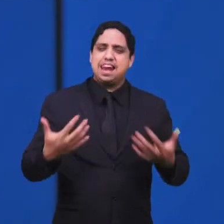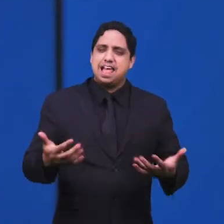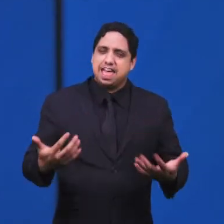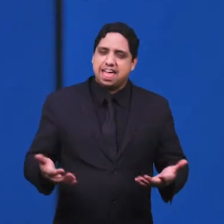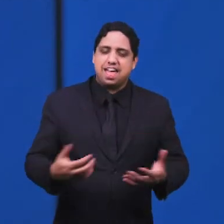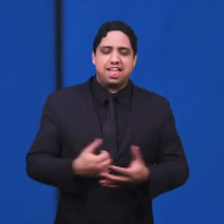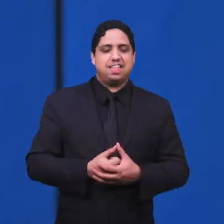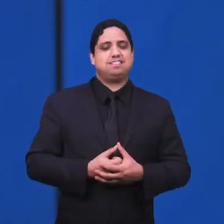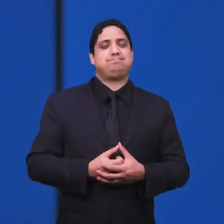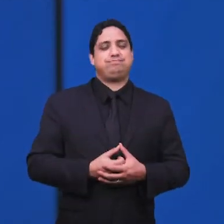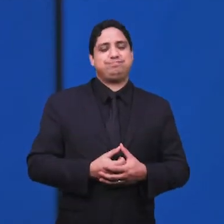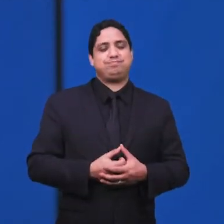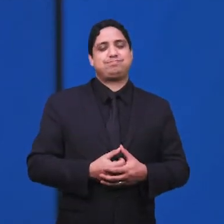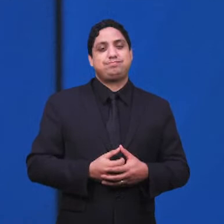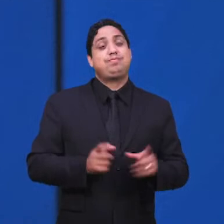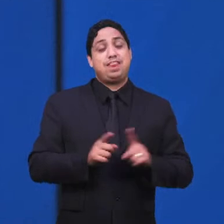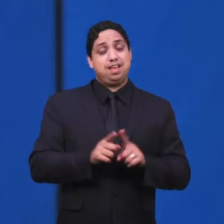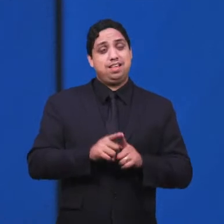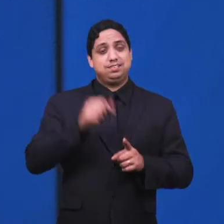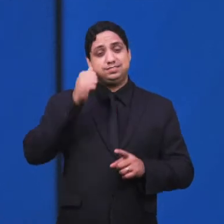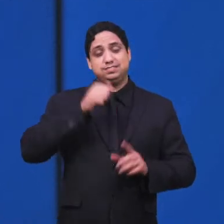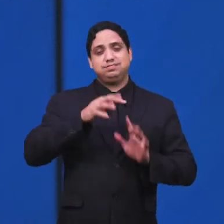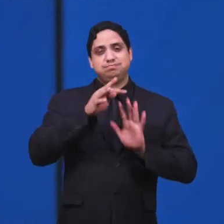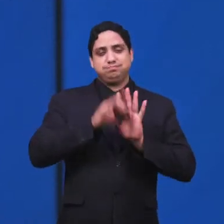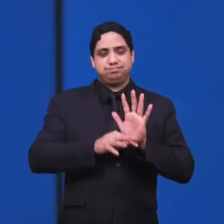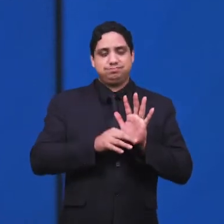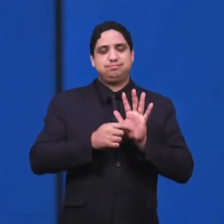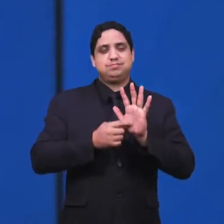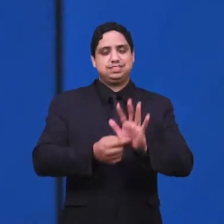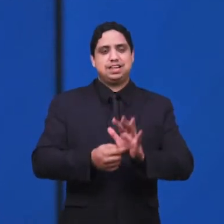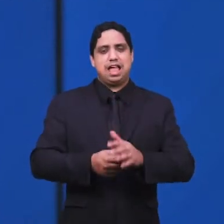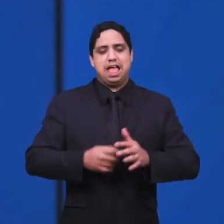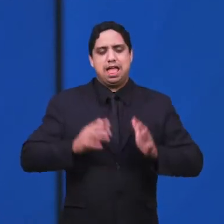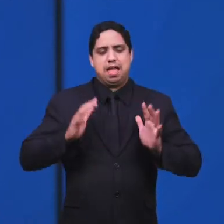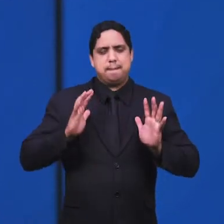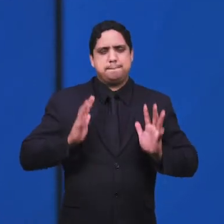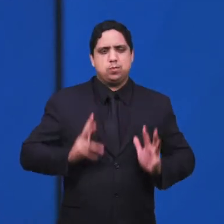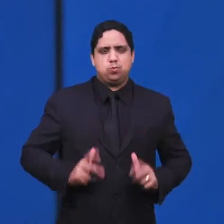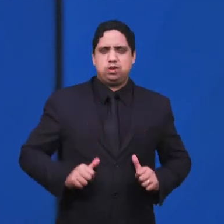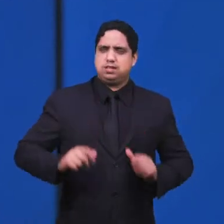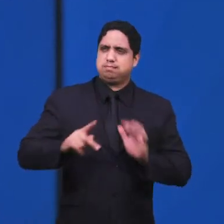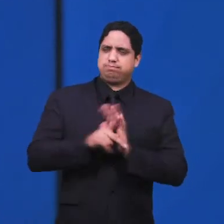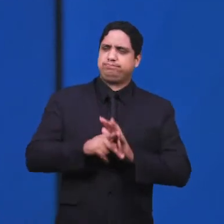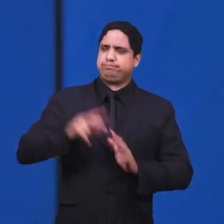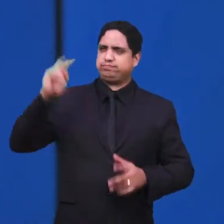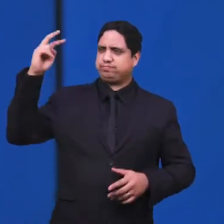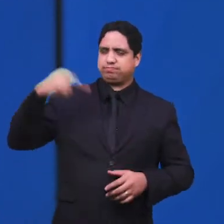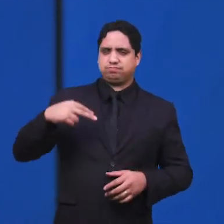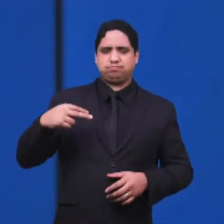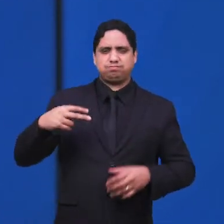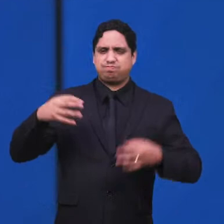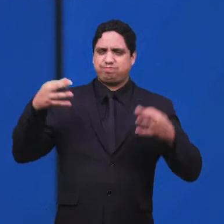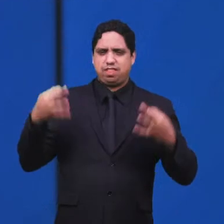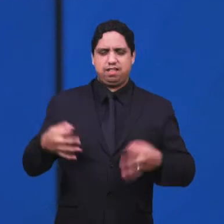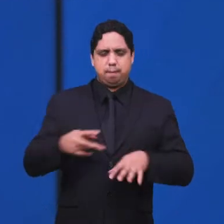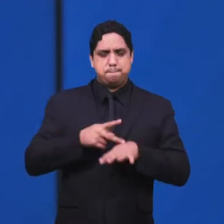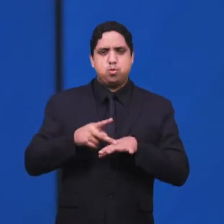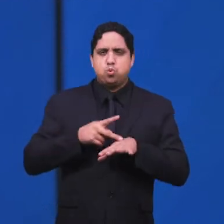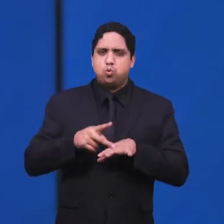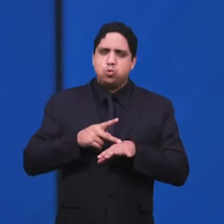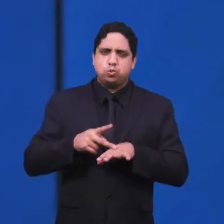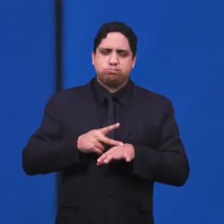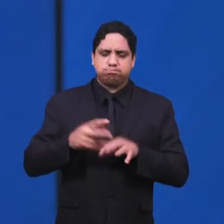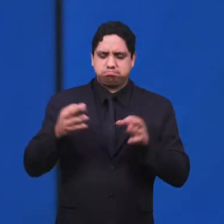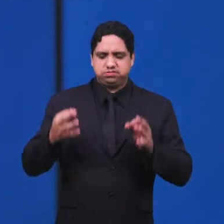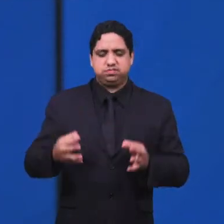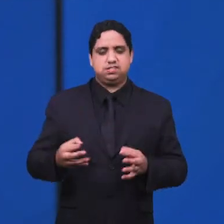né, conforme a irmã muito bem colocou, a pureza do olhar do Espírito Santo, ela traz para nós o alimento. E